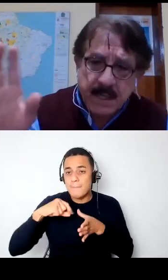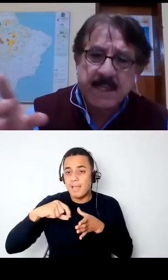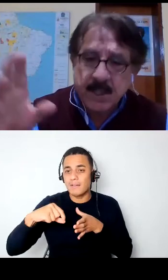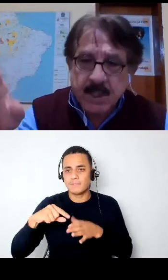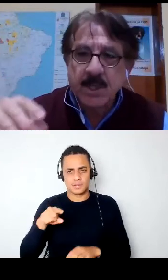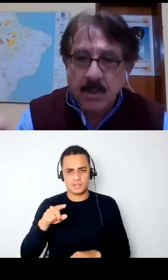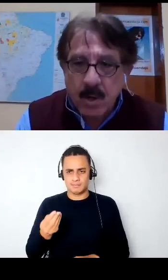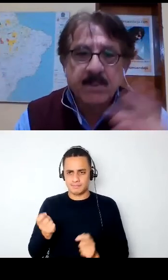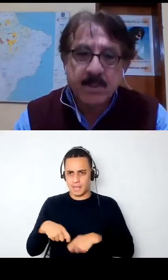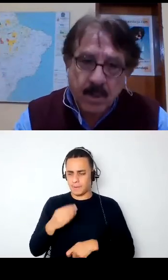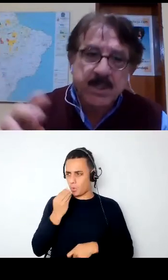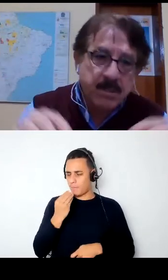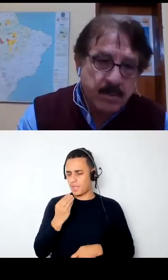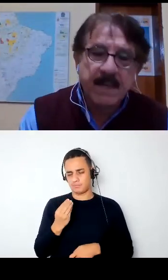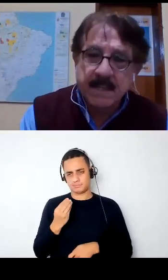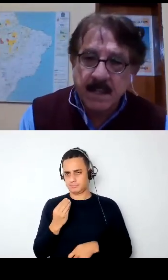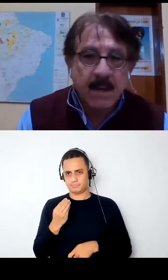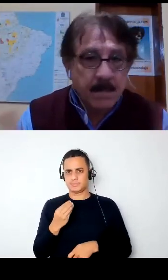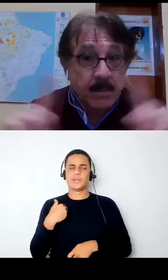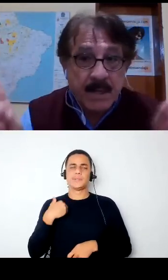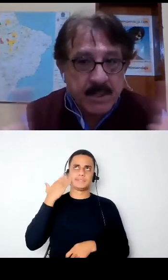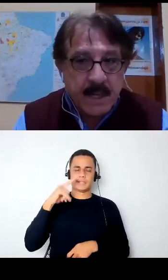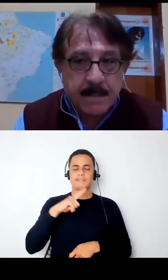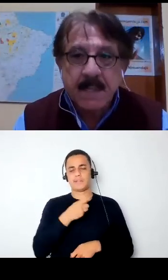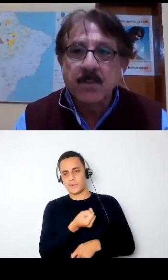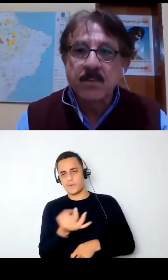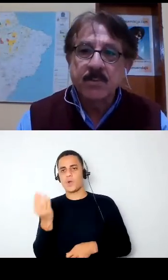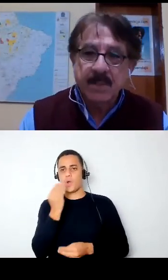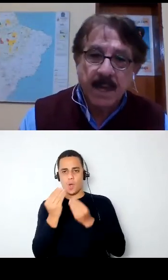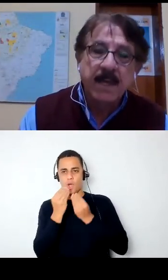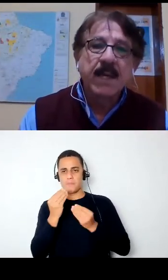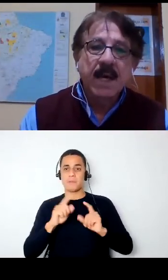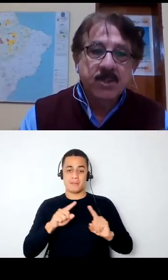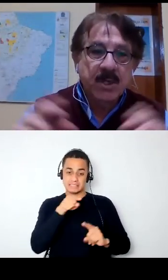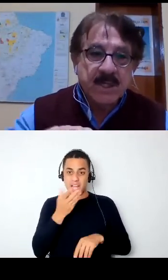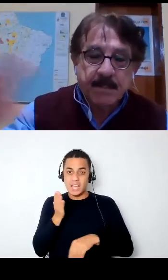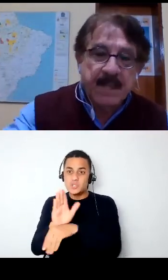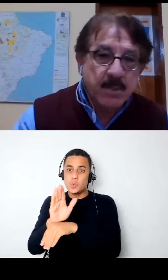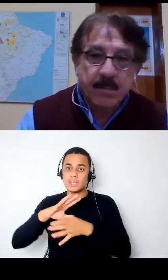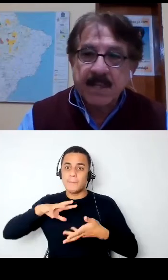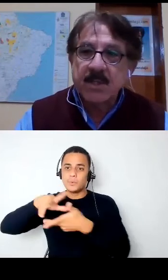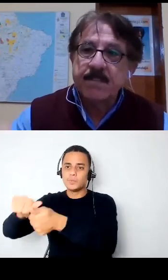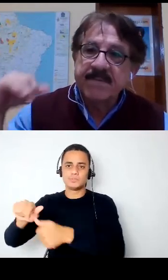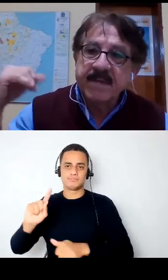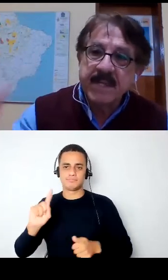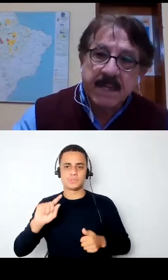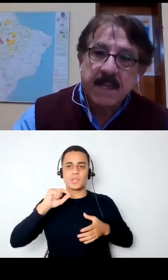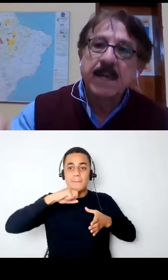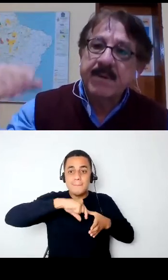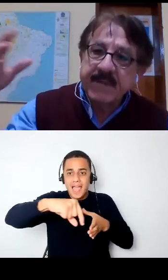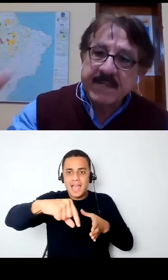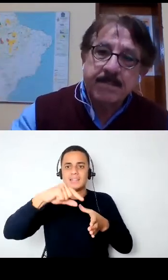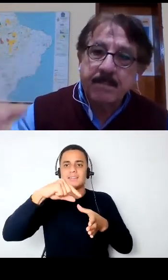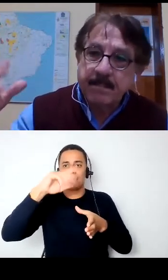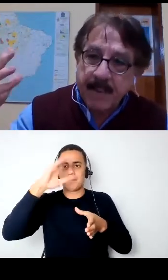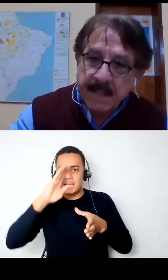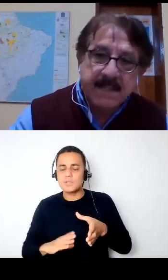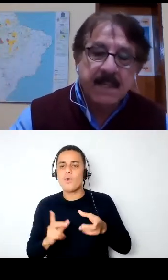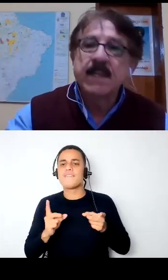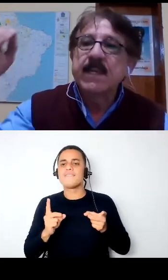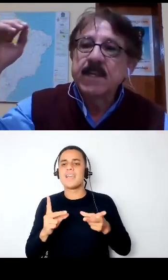que é nela que está a riqueza, inclusive da sobrevivência do ser humano e da sociedade humana, em todos os